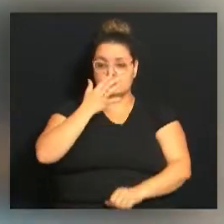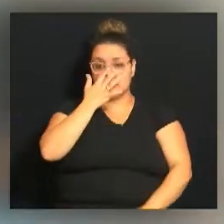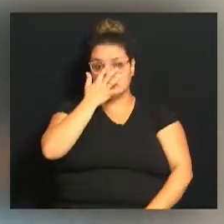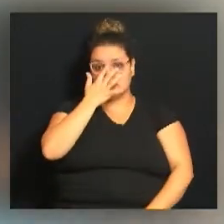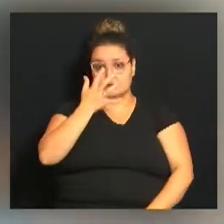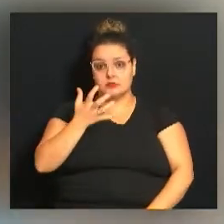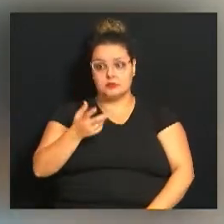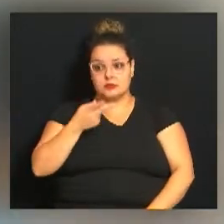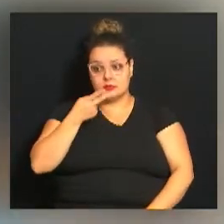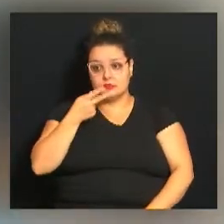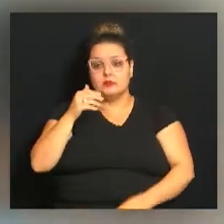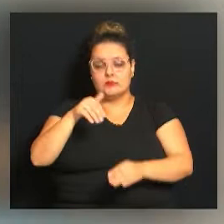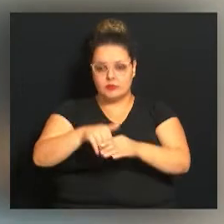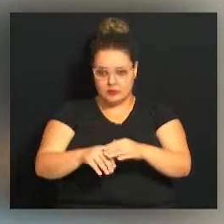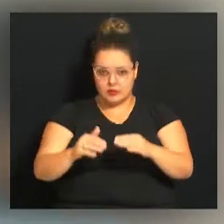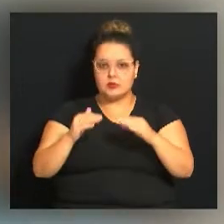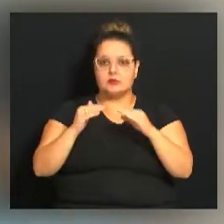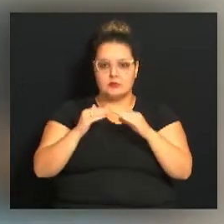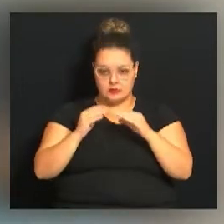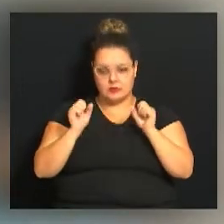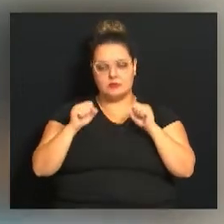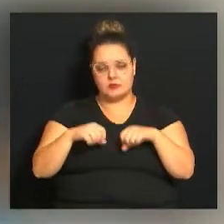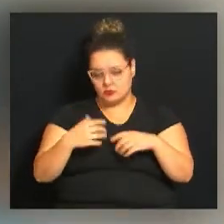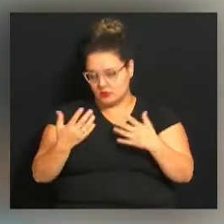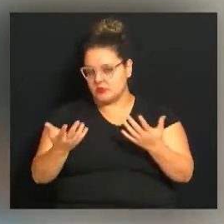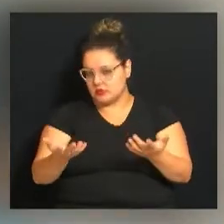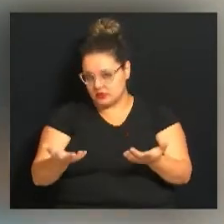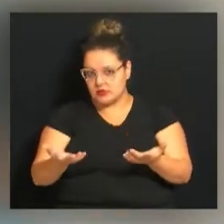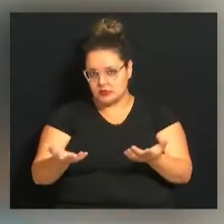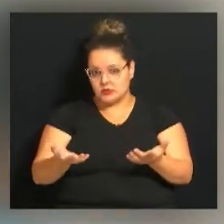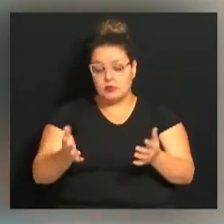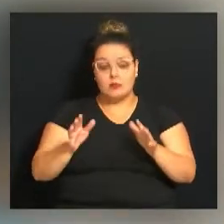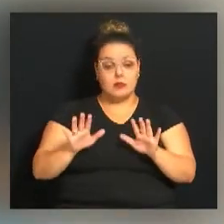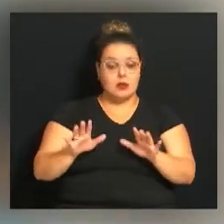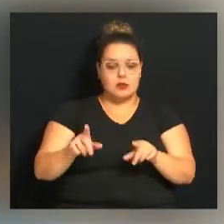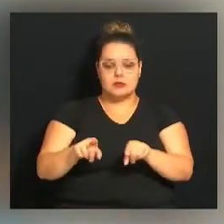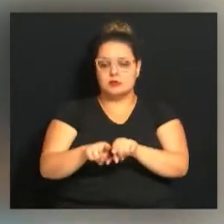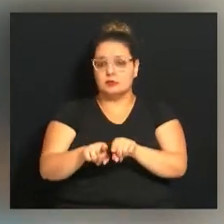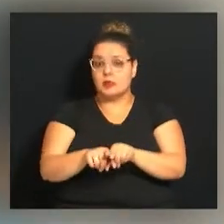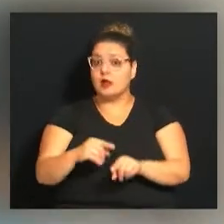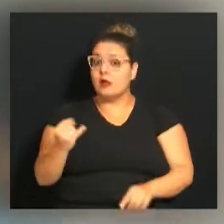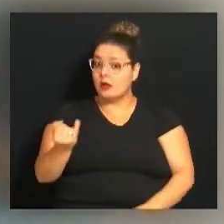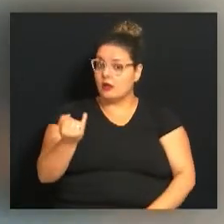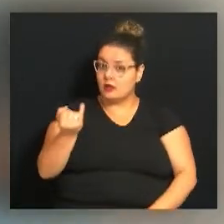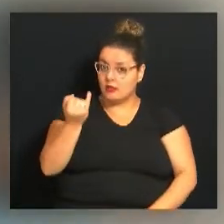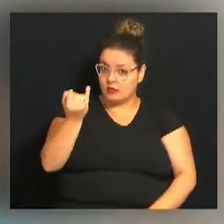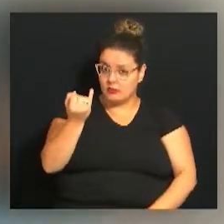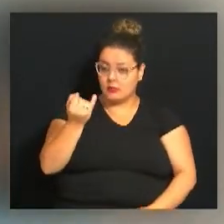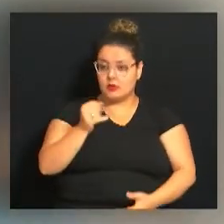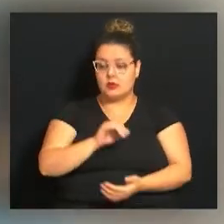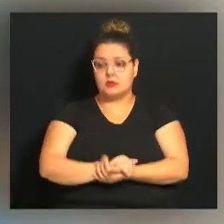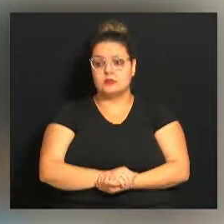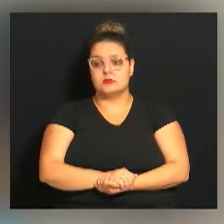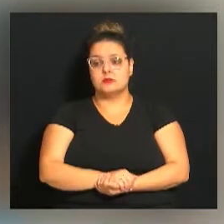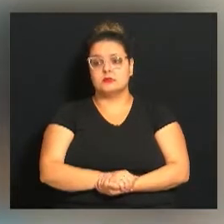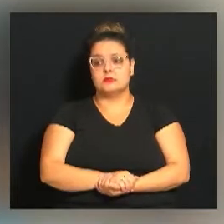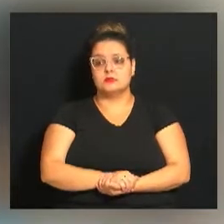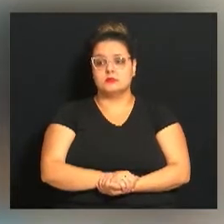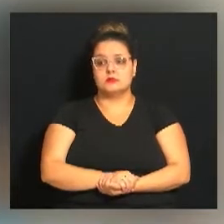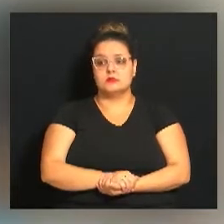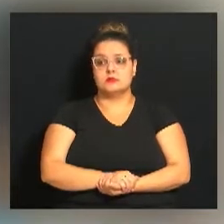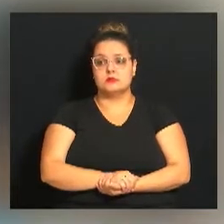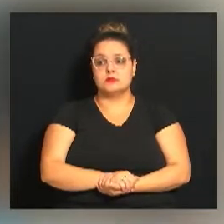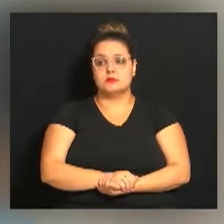votarei favorável, e também é importante que se